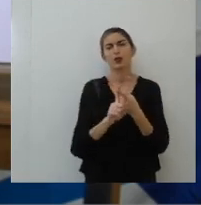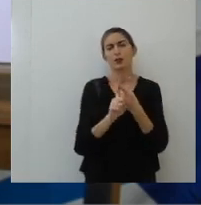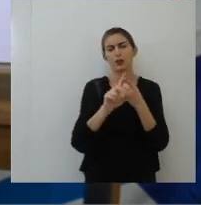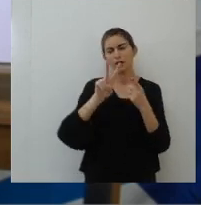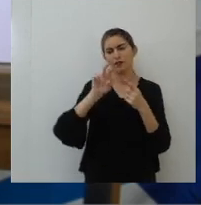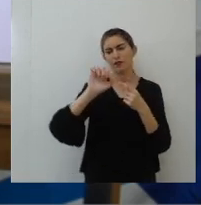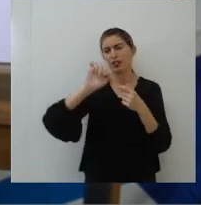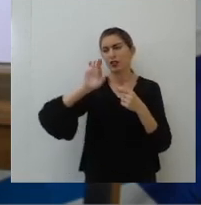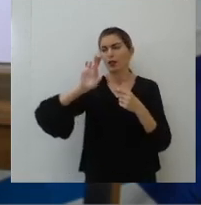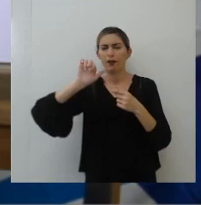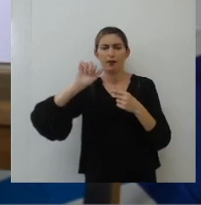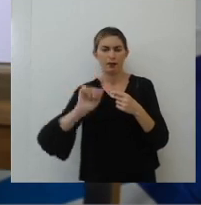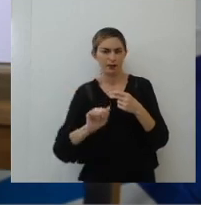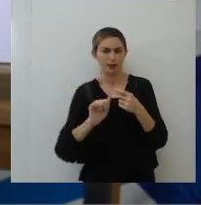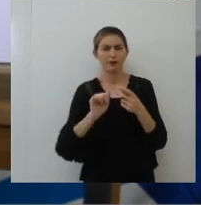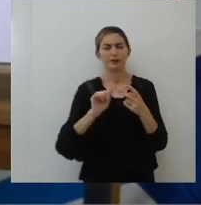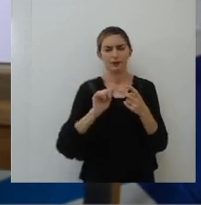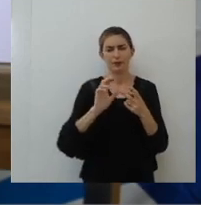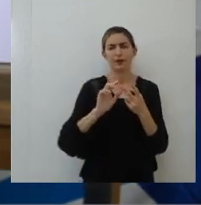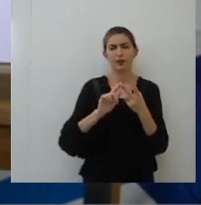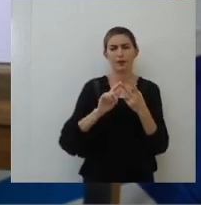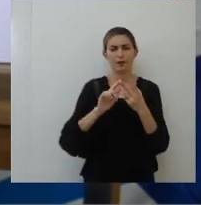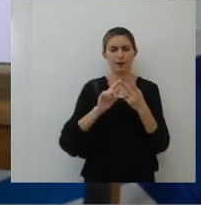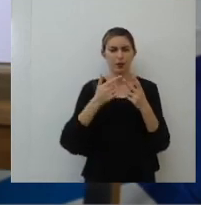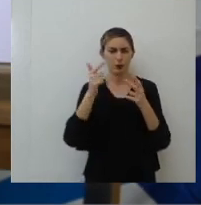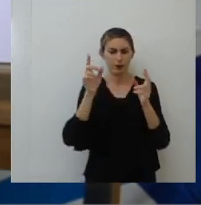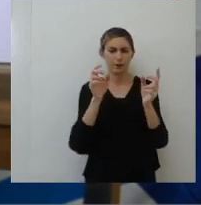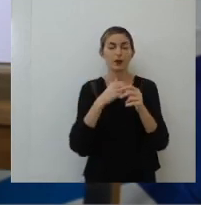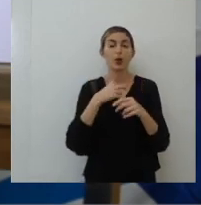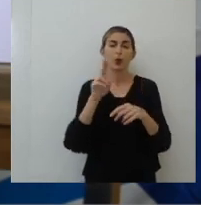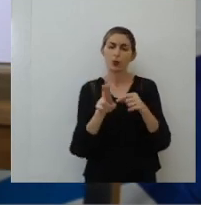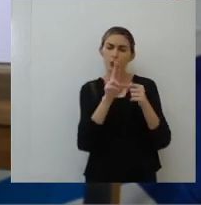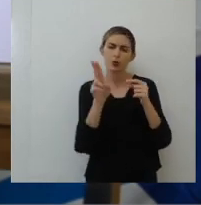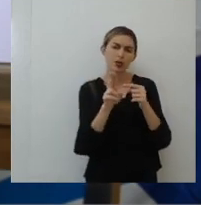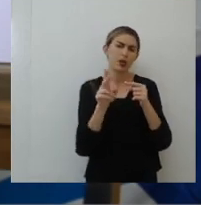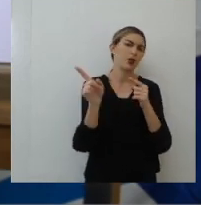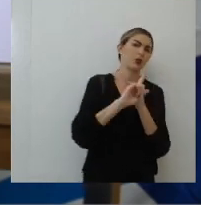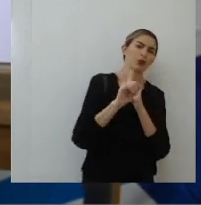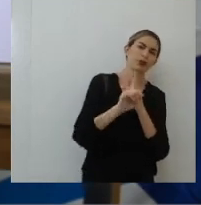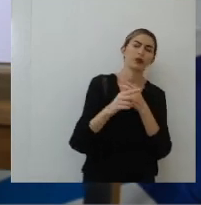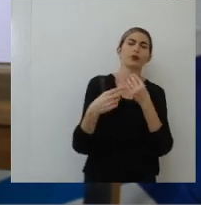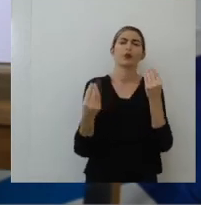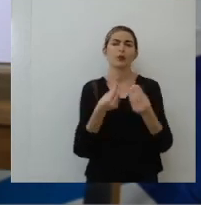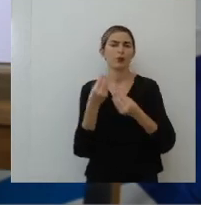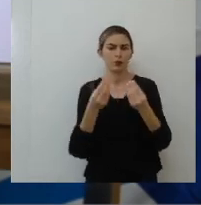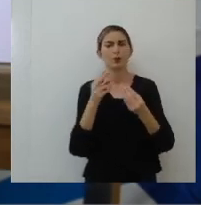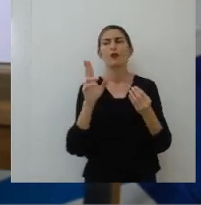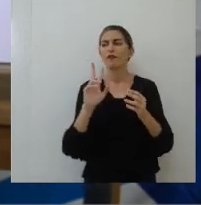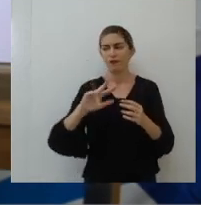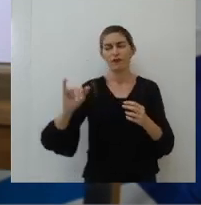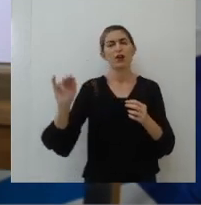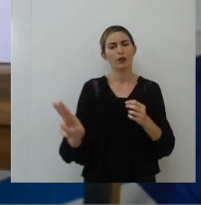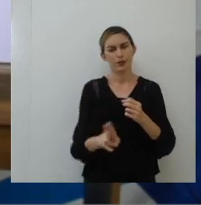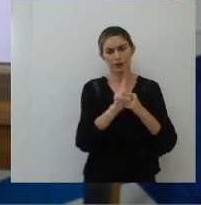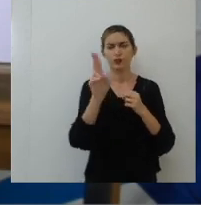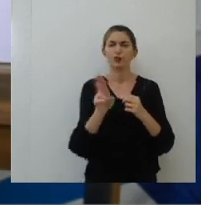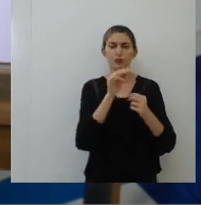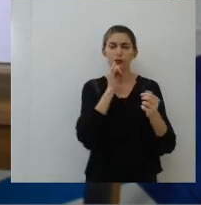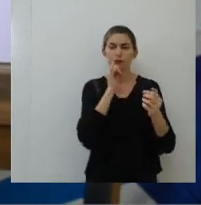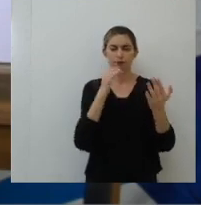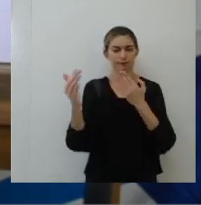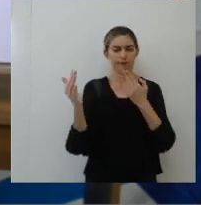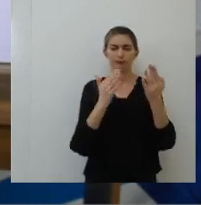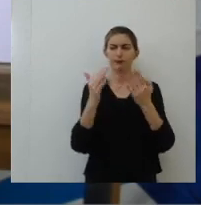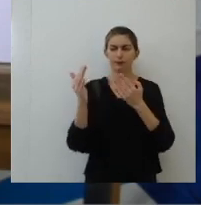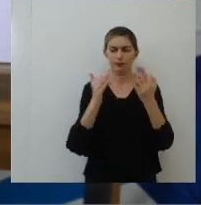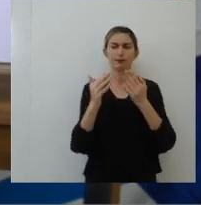Vieira do conceptismo. Então veja, respondendo a sua pergunta, quando usar e quando não usar? A gente vai utilizar, a gente vê os exemplos claros